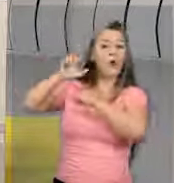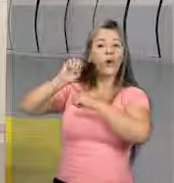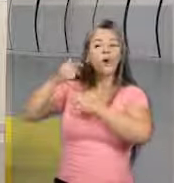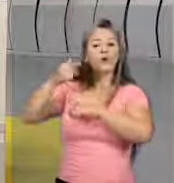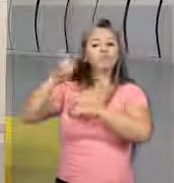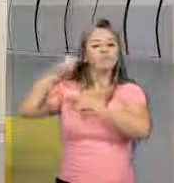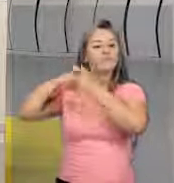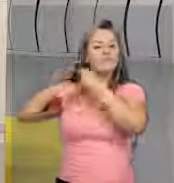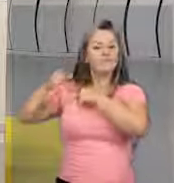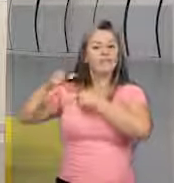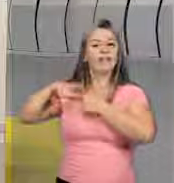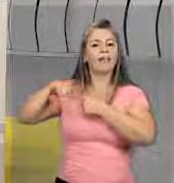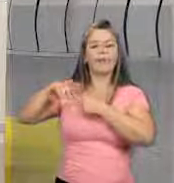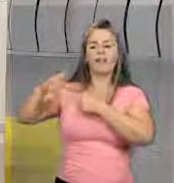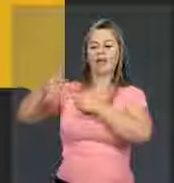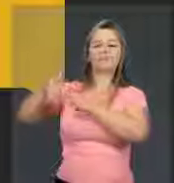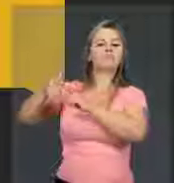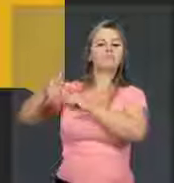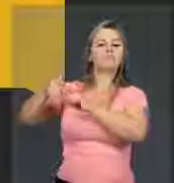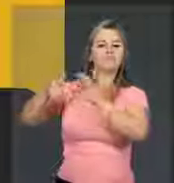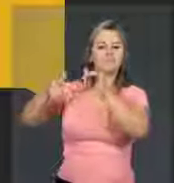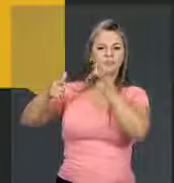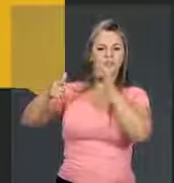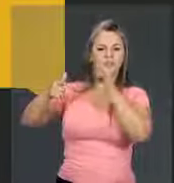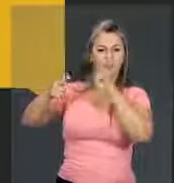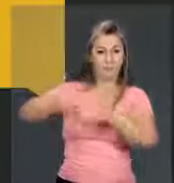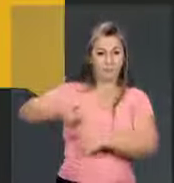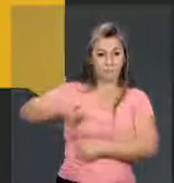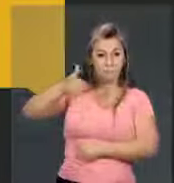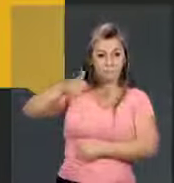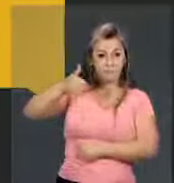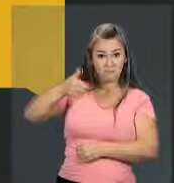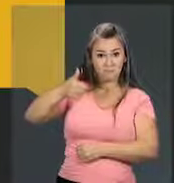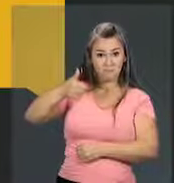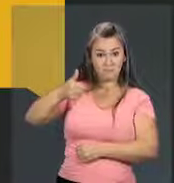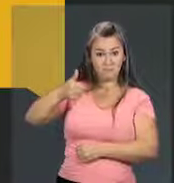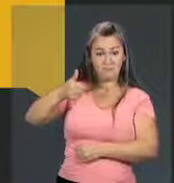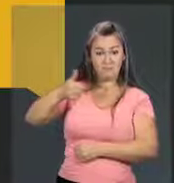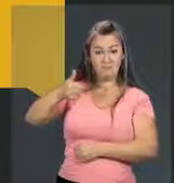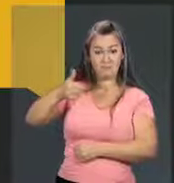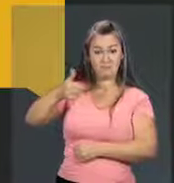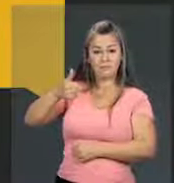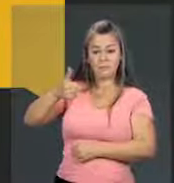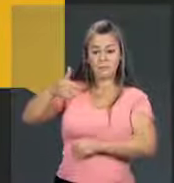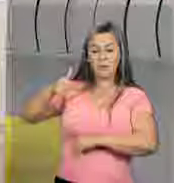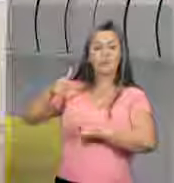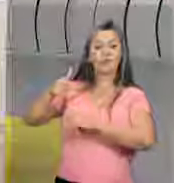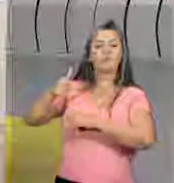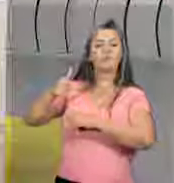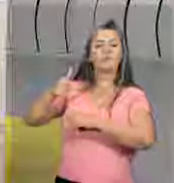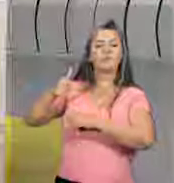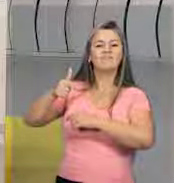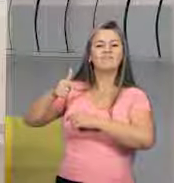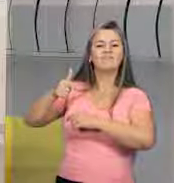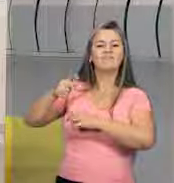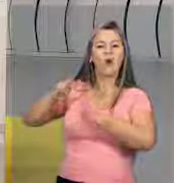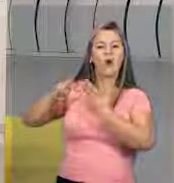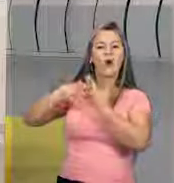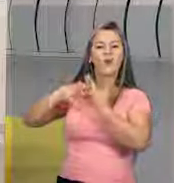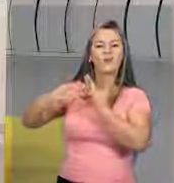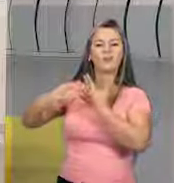Primeiro efeito, efeito térmico ou efeito Joule. Um fio